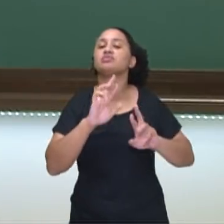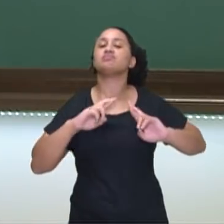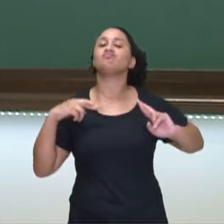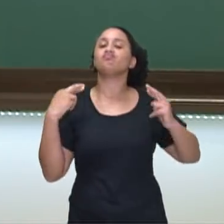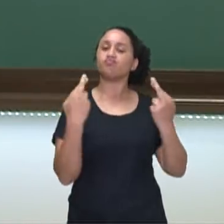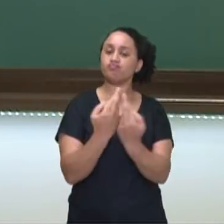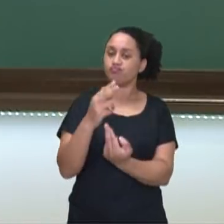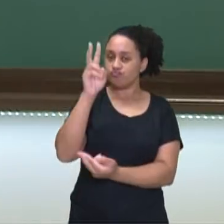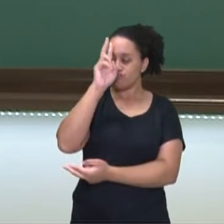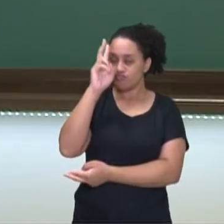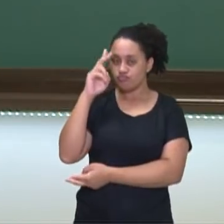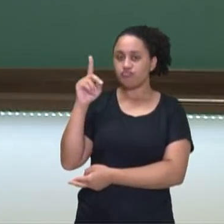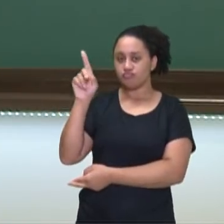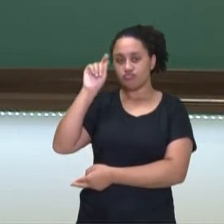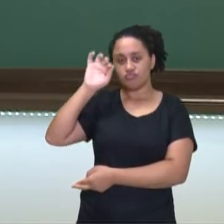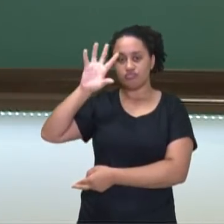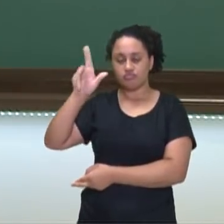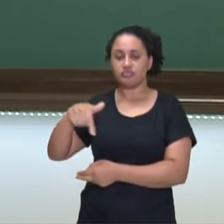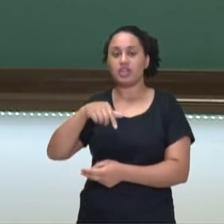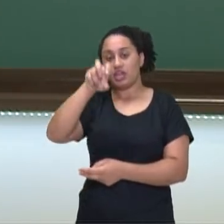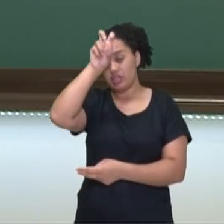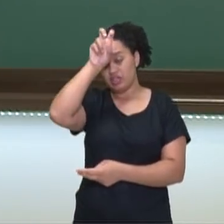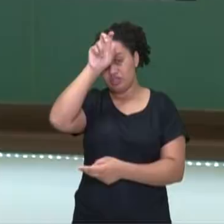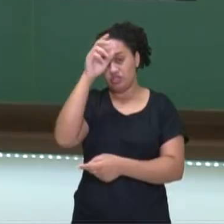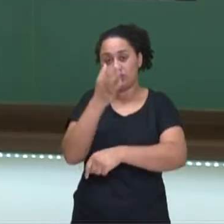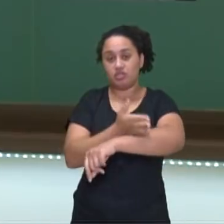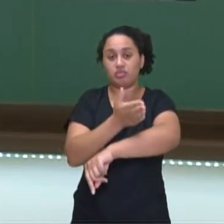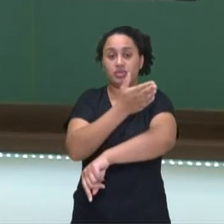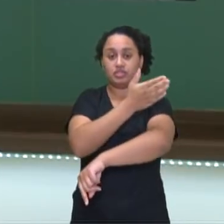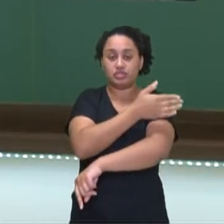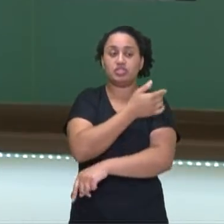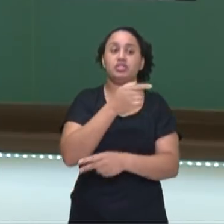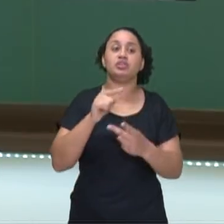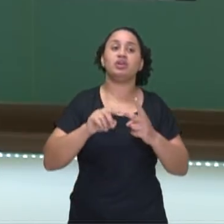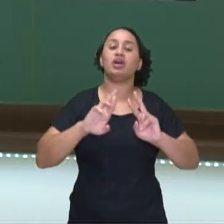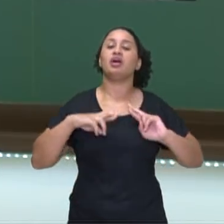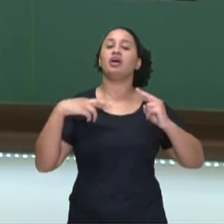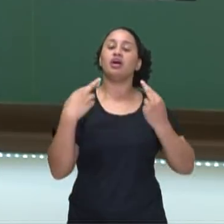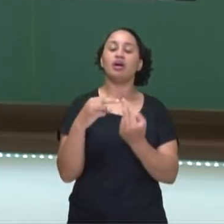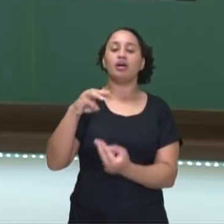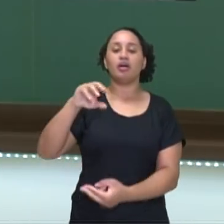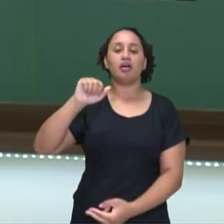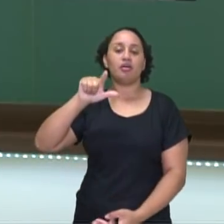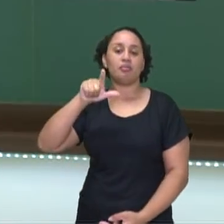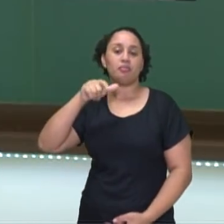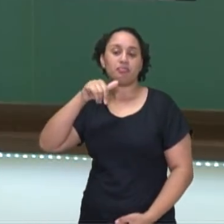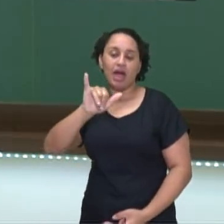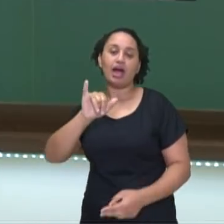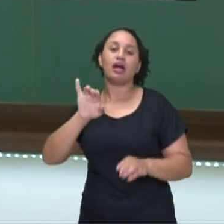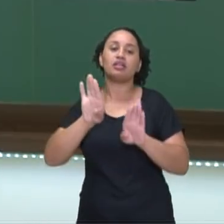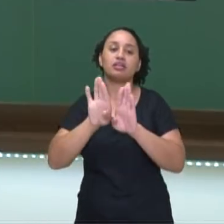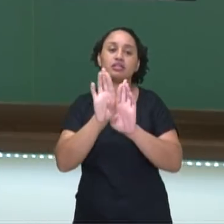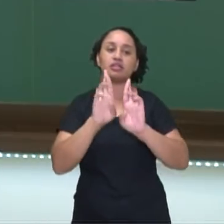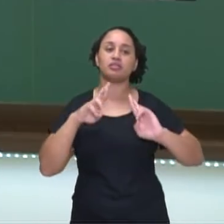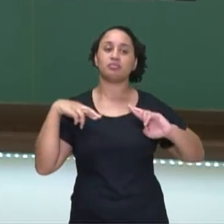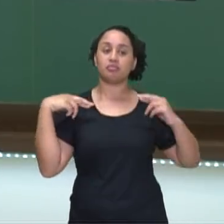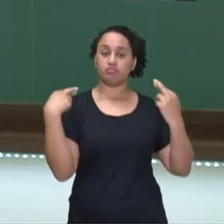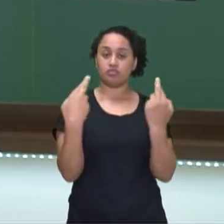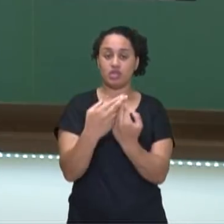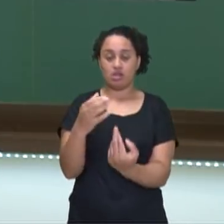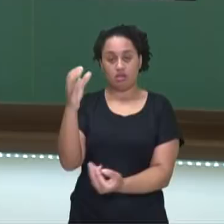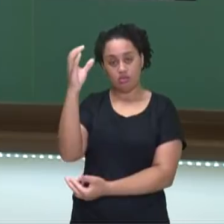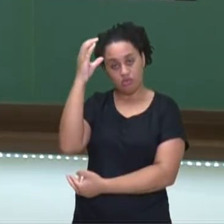da África, claro. Egito Antigo, você pode citar o Império do Mali, você pode citar o Reino do Congo, você